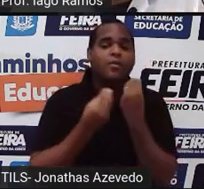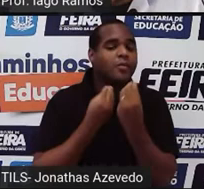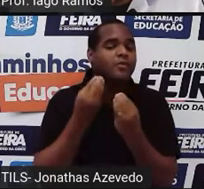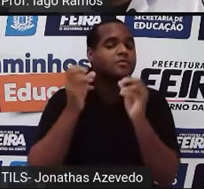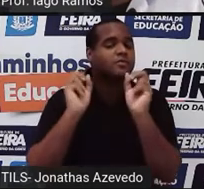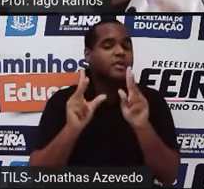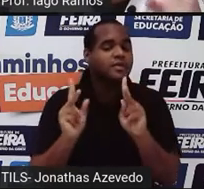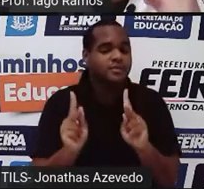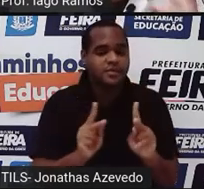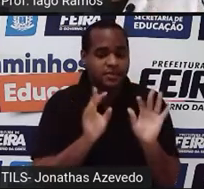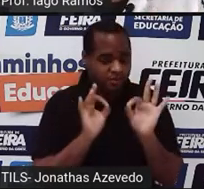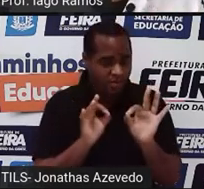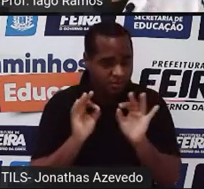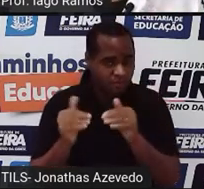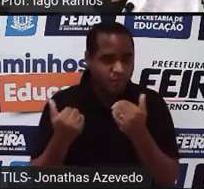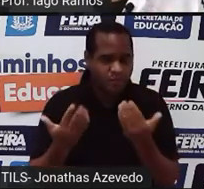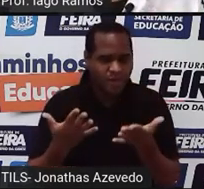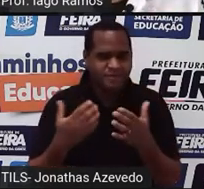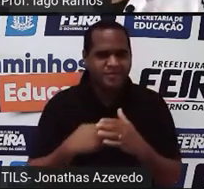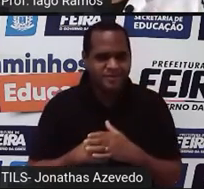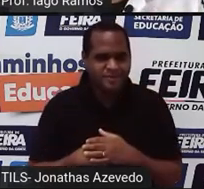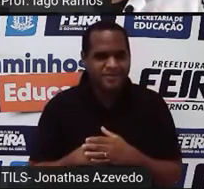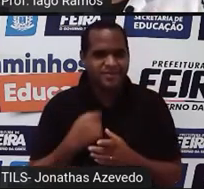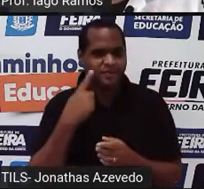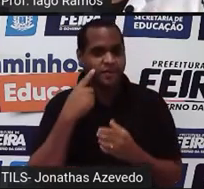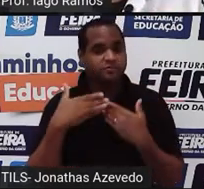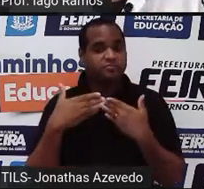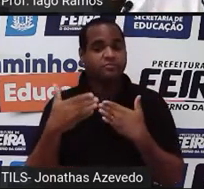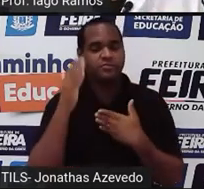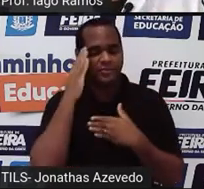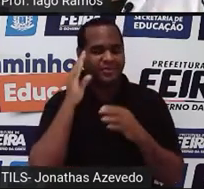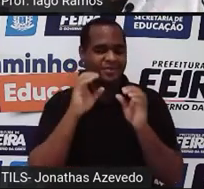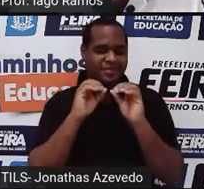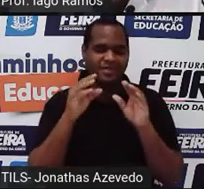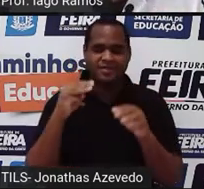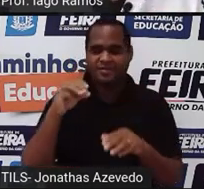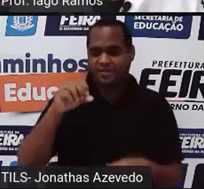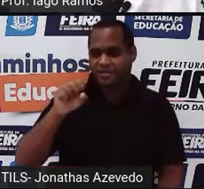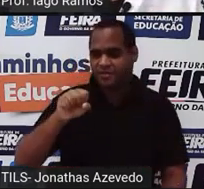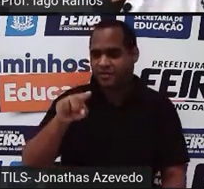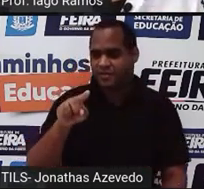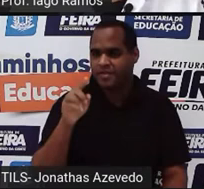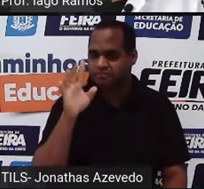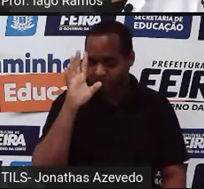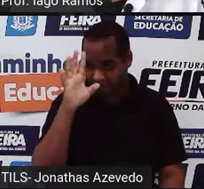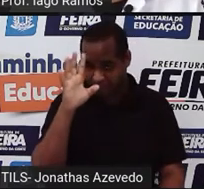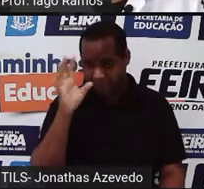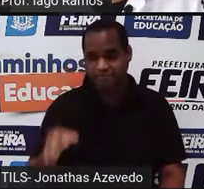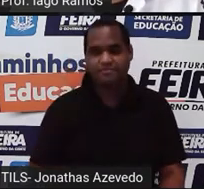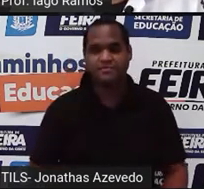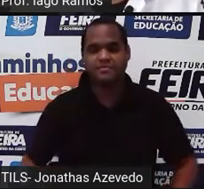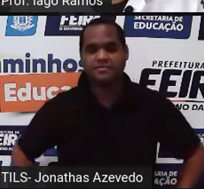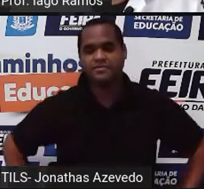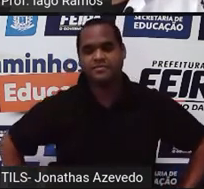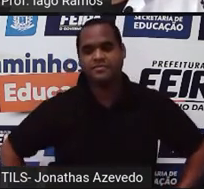essa parte da aula e ver o quanto você entendeu, certo? 30 segundos também para você pensar.